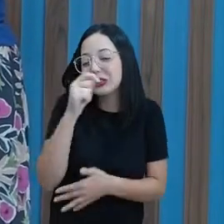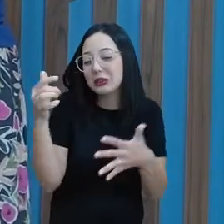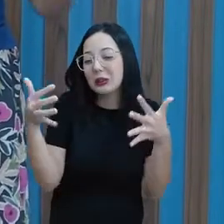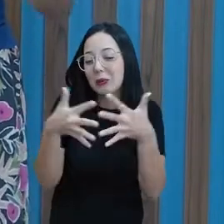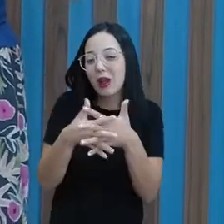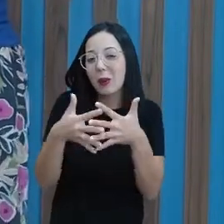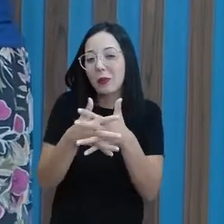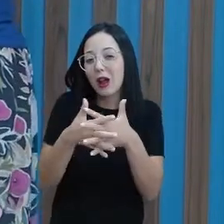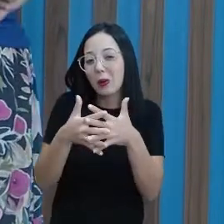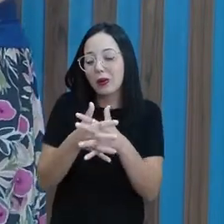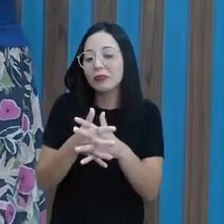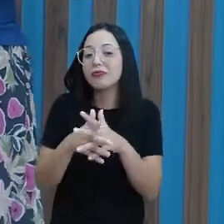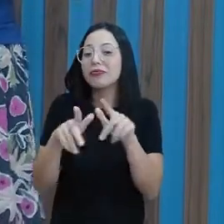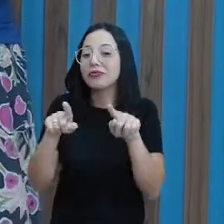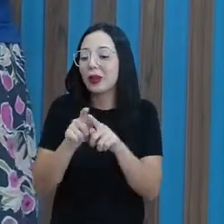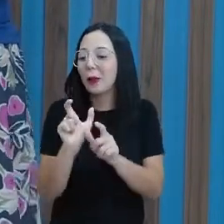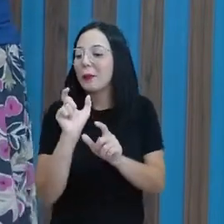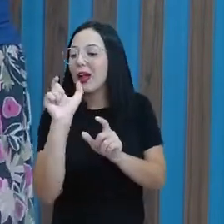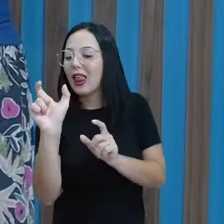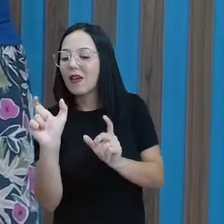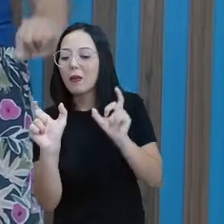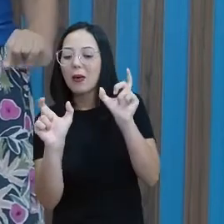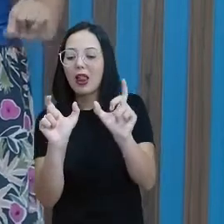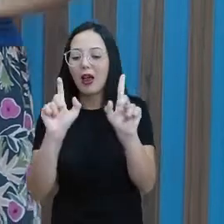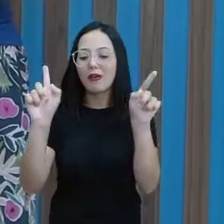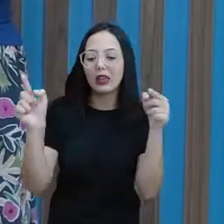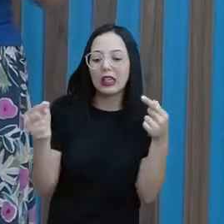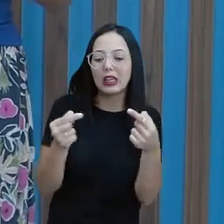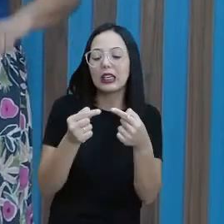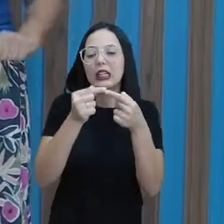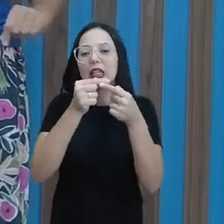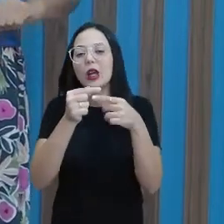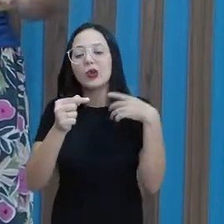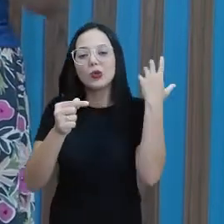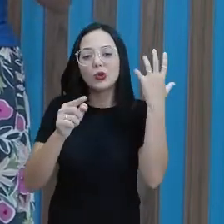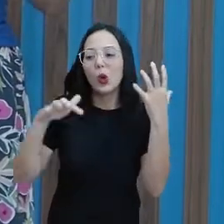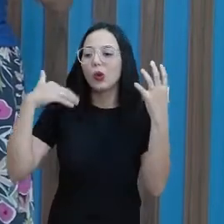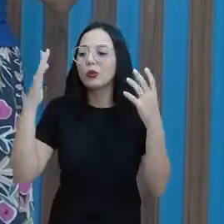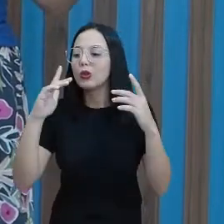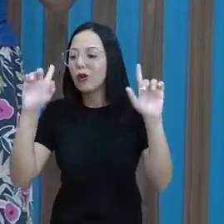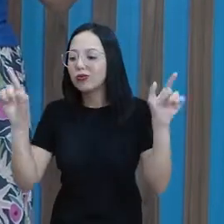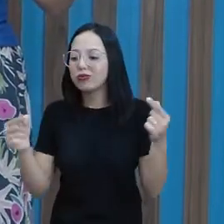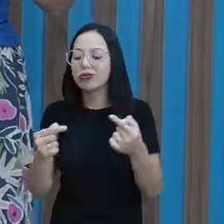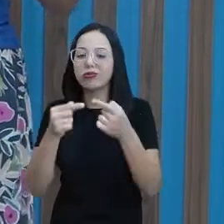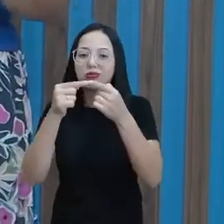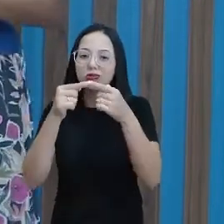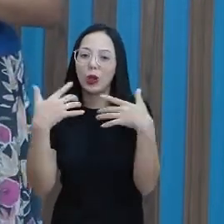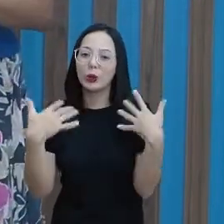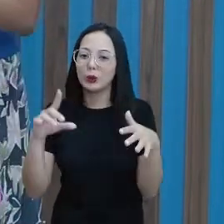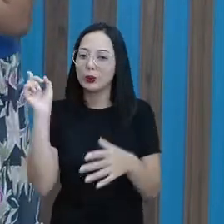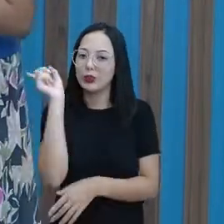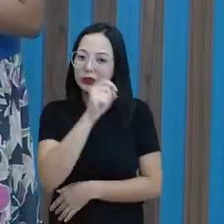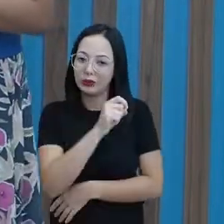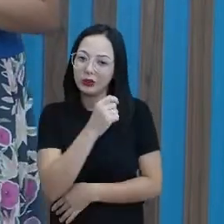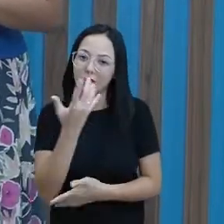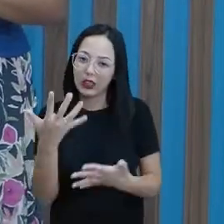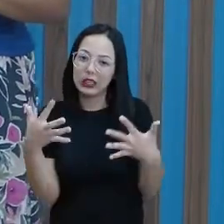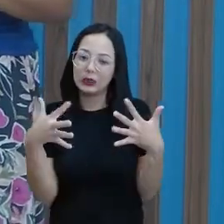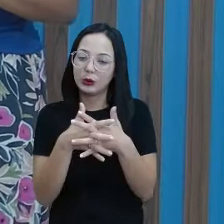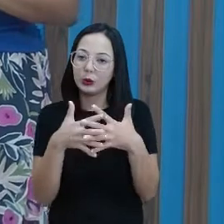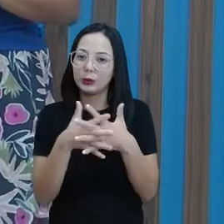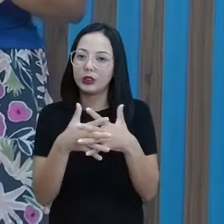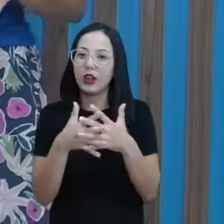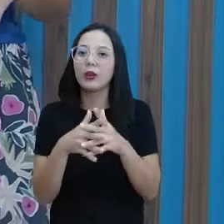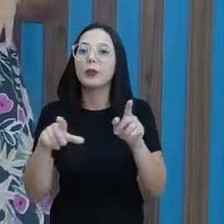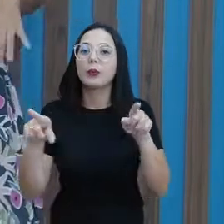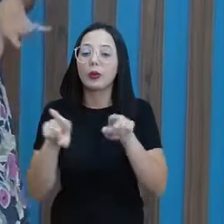e aí uma palavra faz uma ligação na outra, um som no outro, complicado, né? O ponto